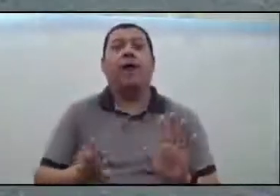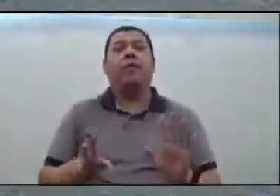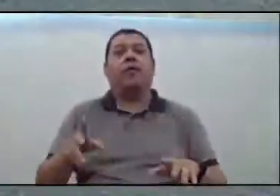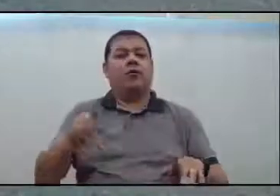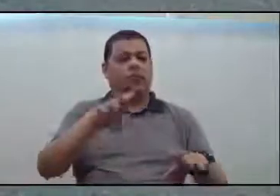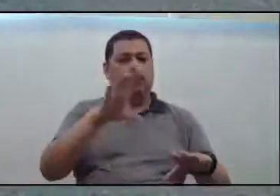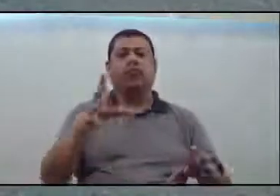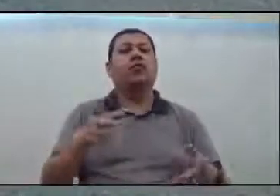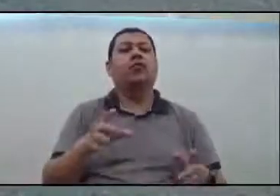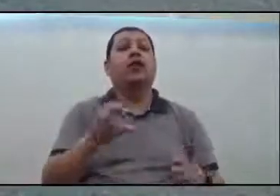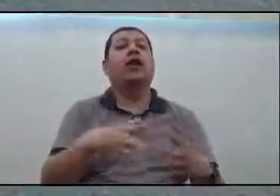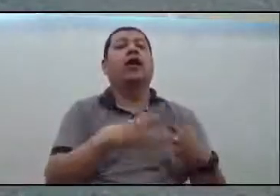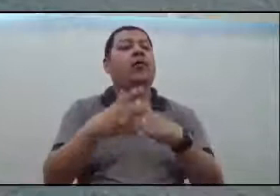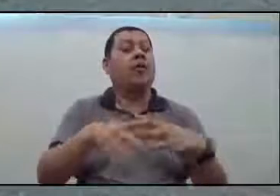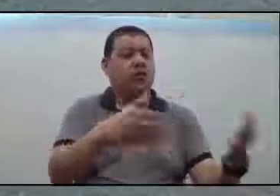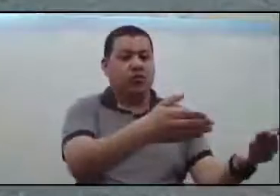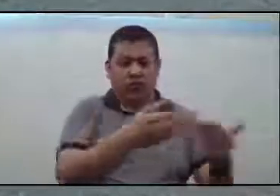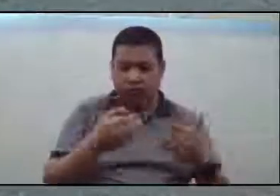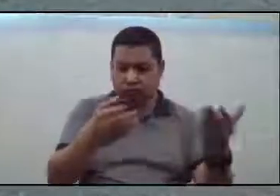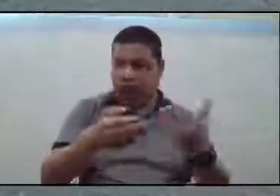prende a máquina e traz